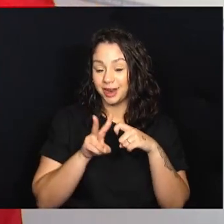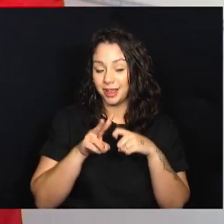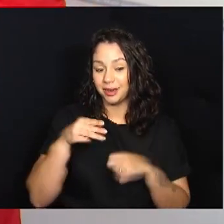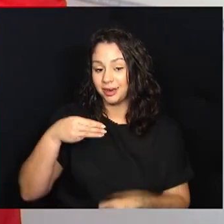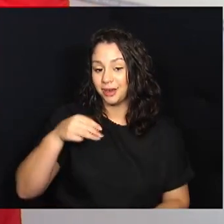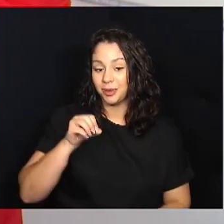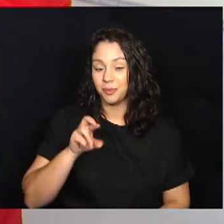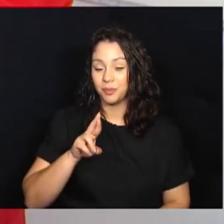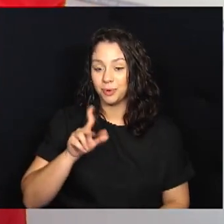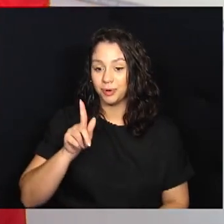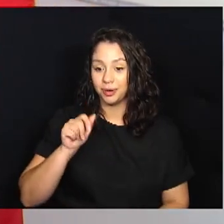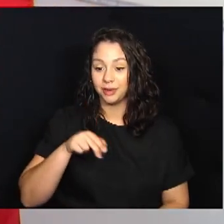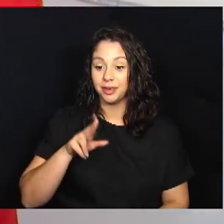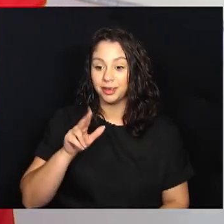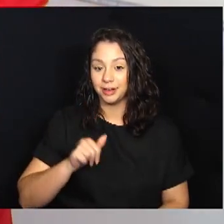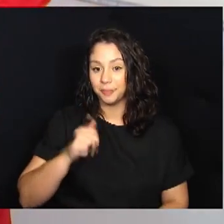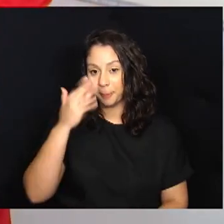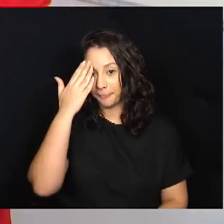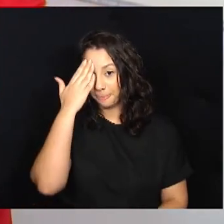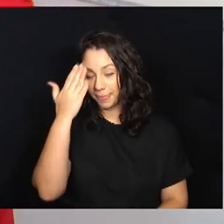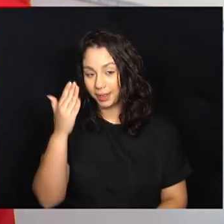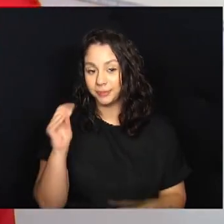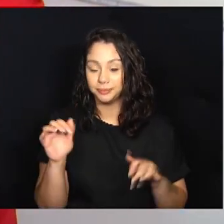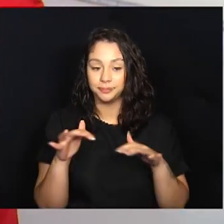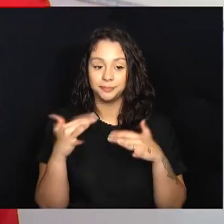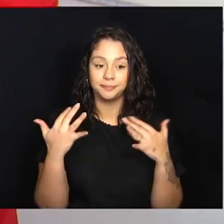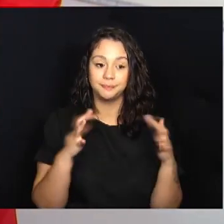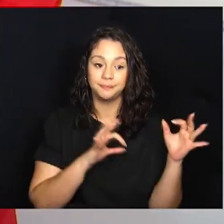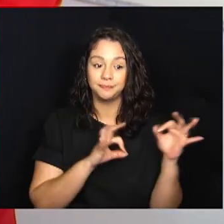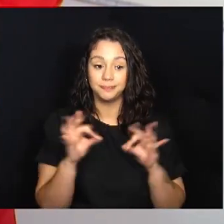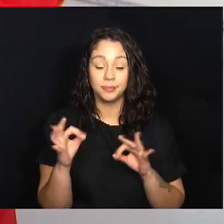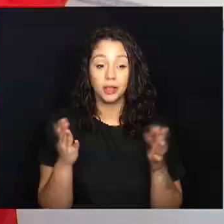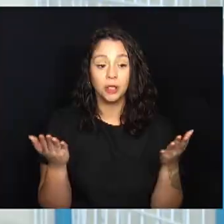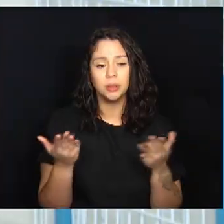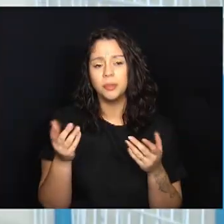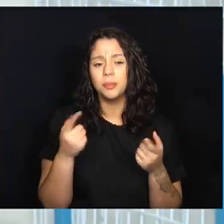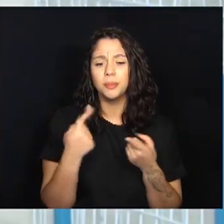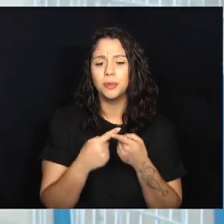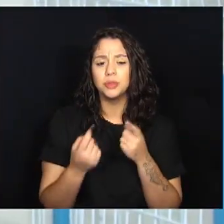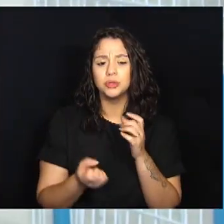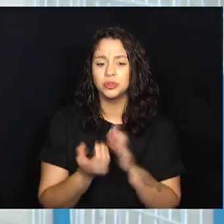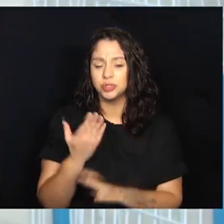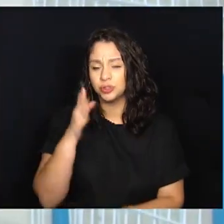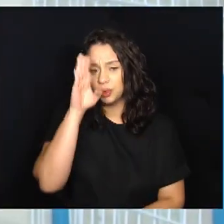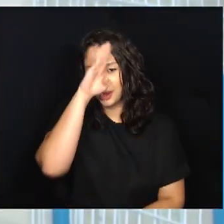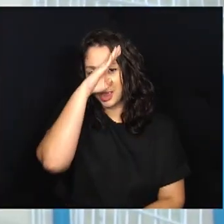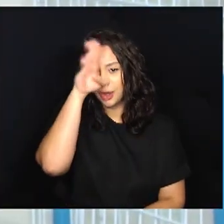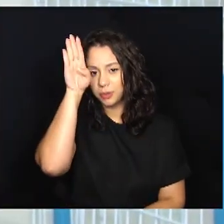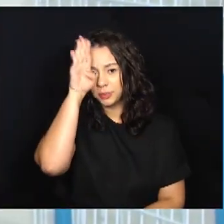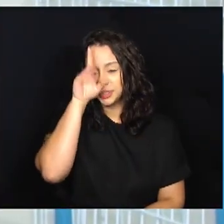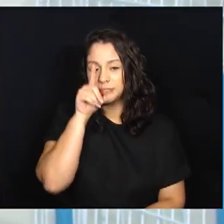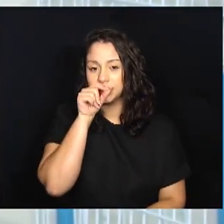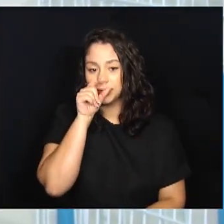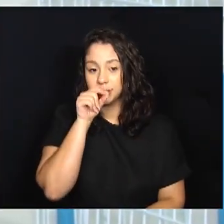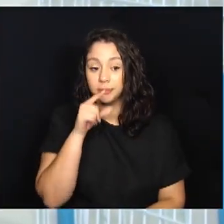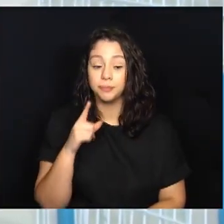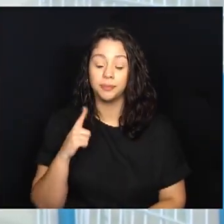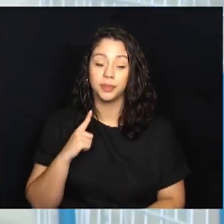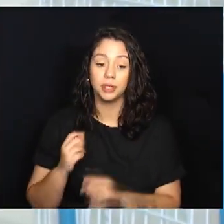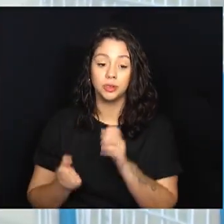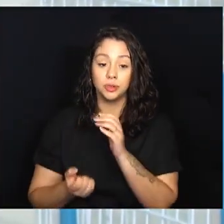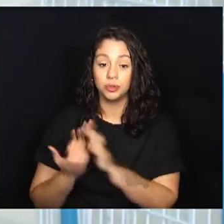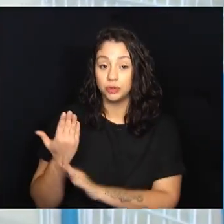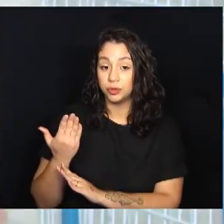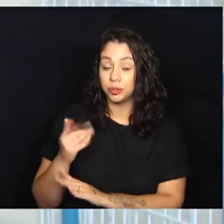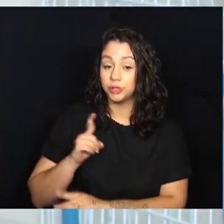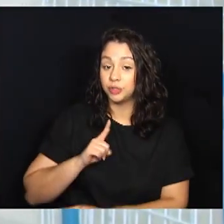Muito obrigada por nos receber e falar um pouco qual é a origem da calopsita. A calopsita, ela tem origem na Austrália. Ela é